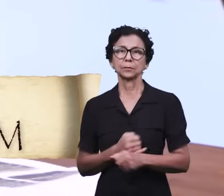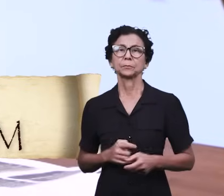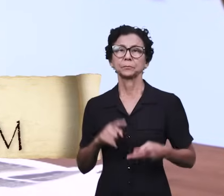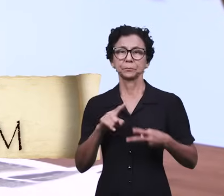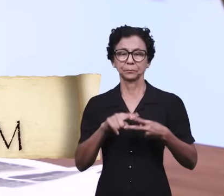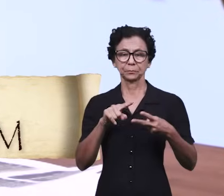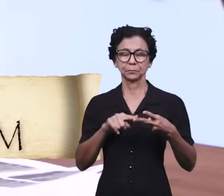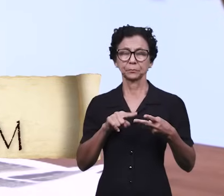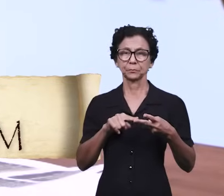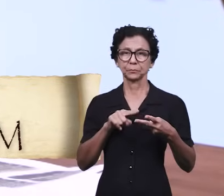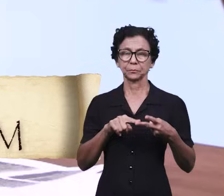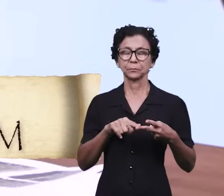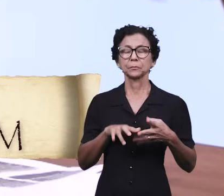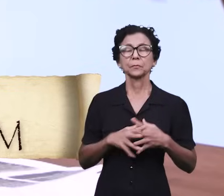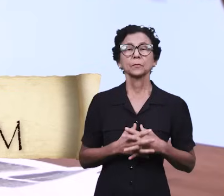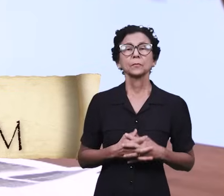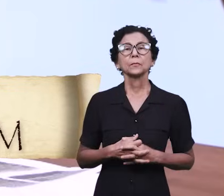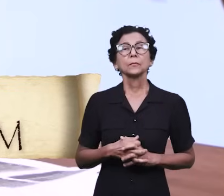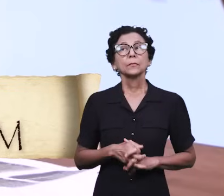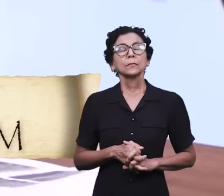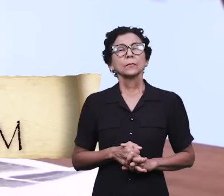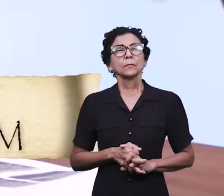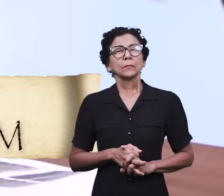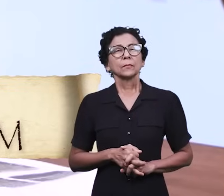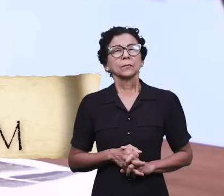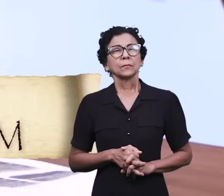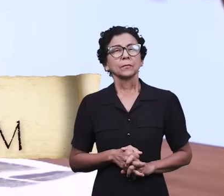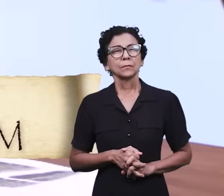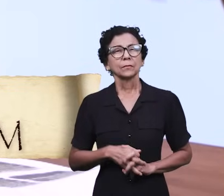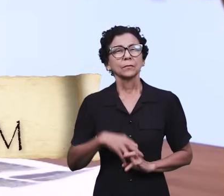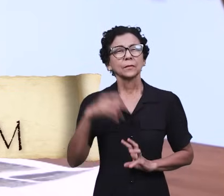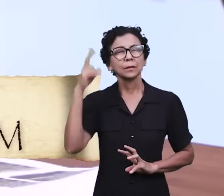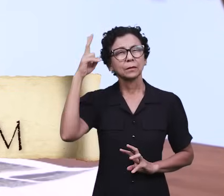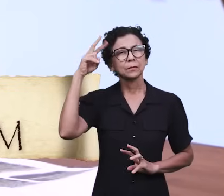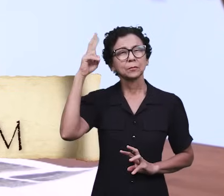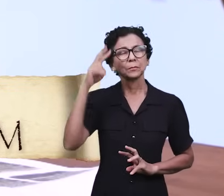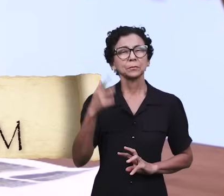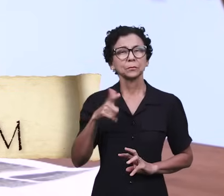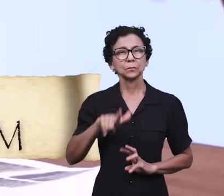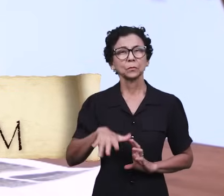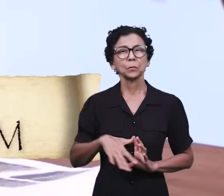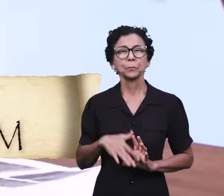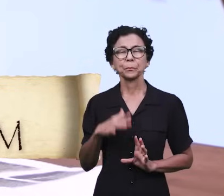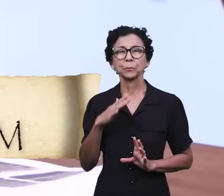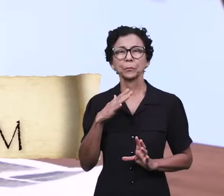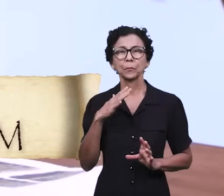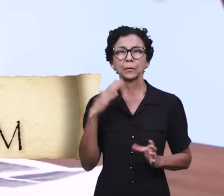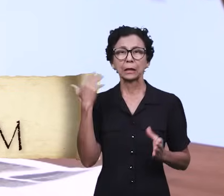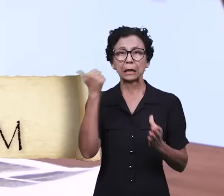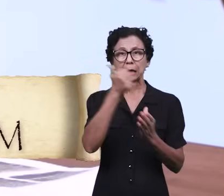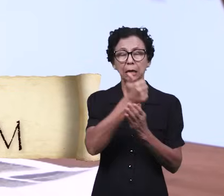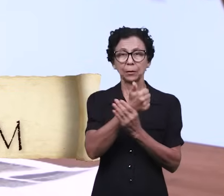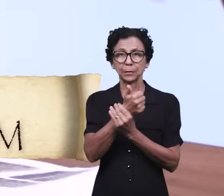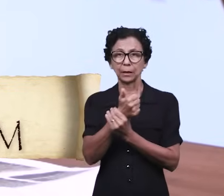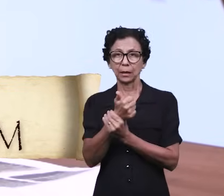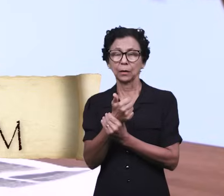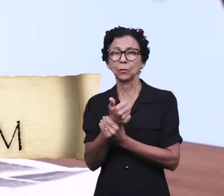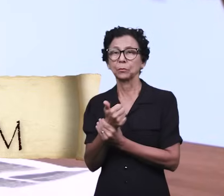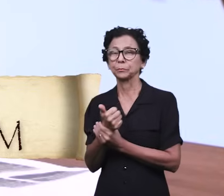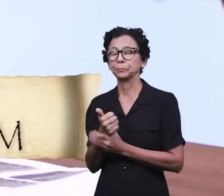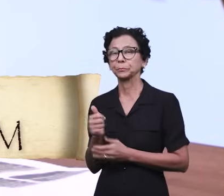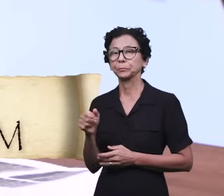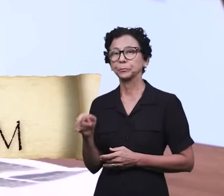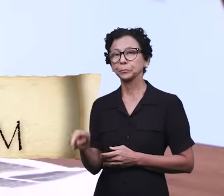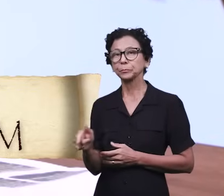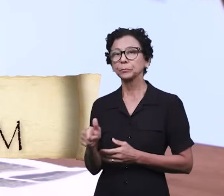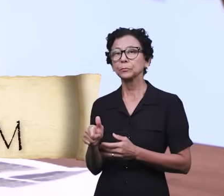longo tempo, lembrando que Abraão, é sempre a lembrança que se faz, já foi falado, ele tinha habitação com Sara em